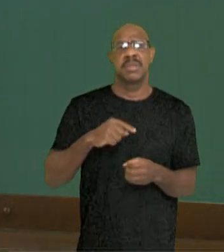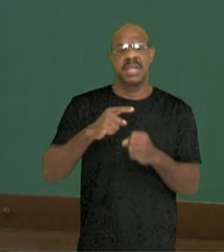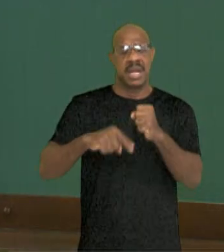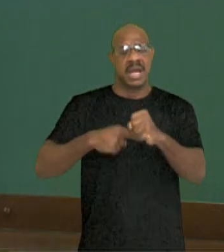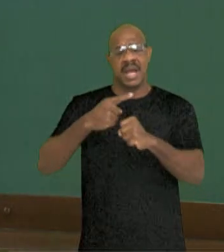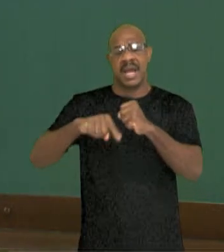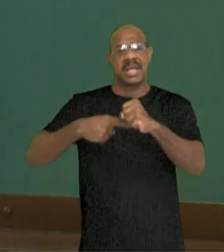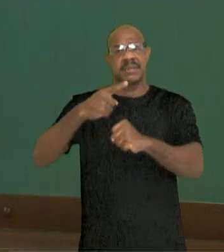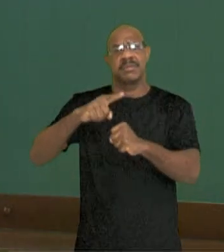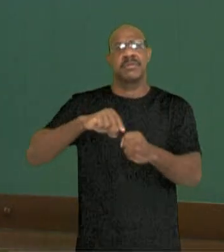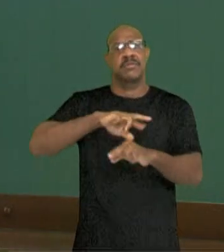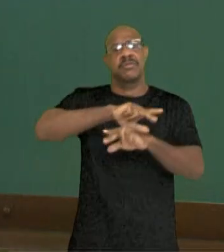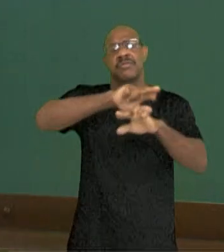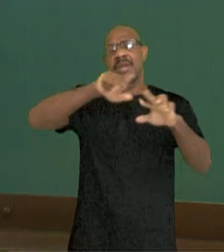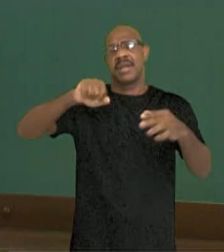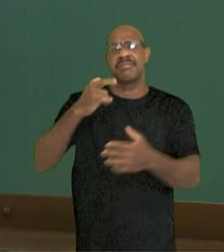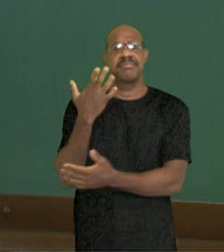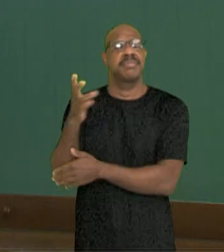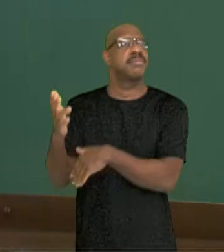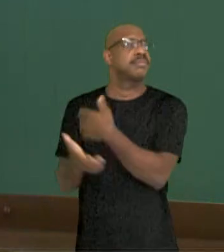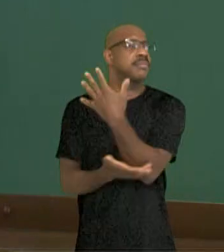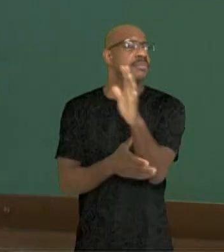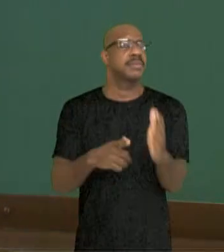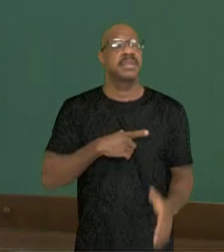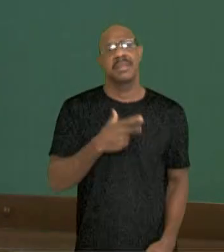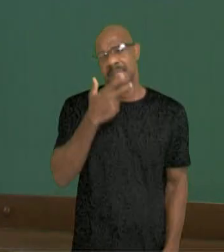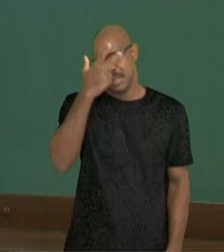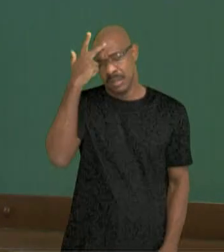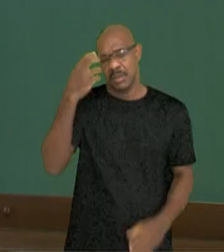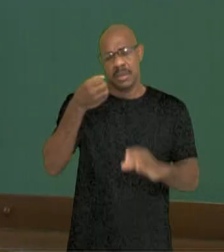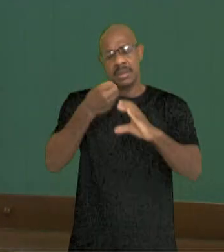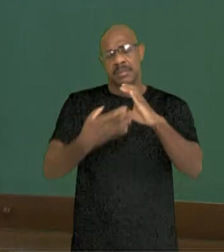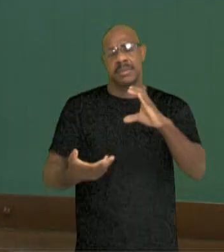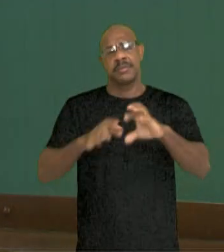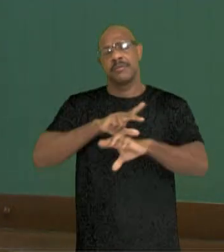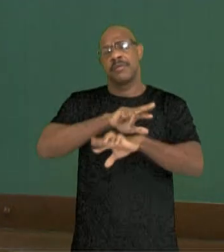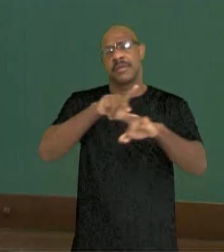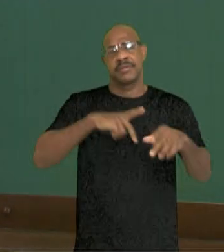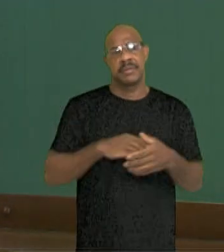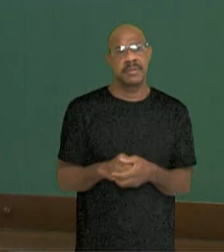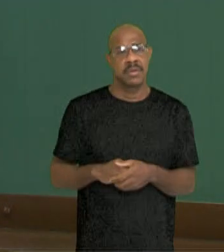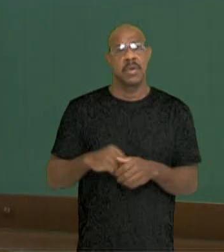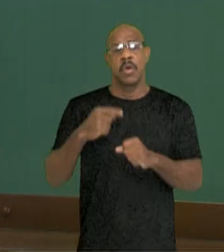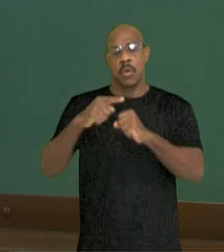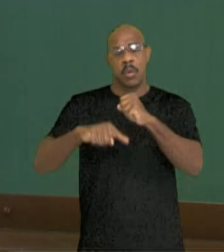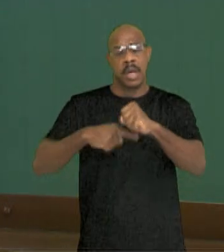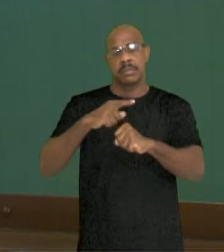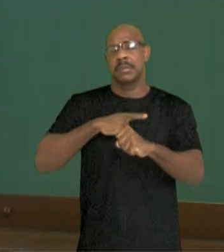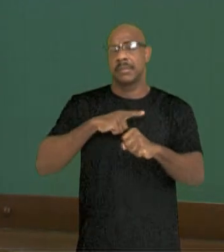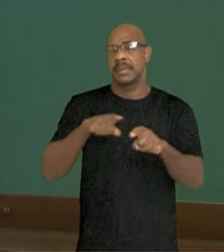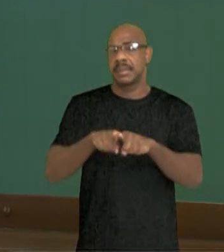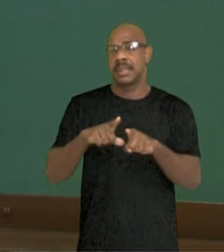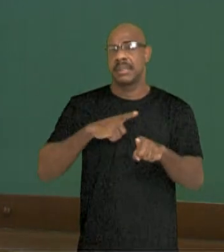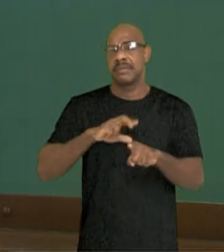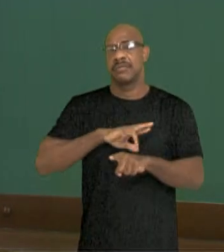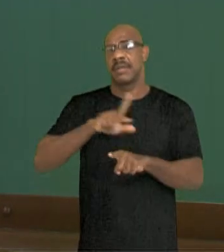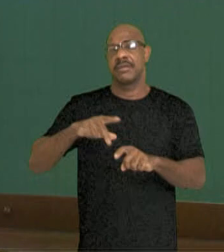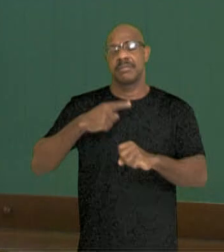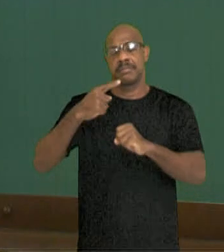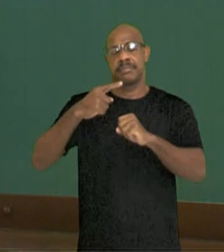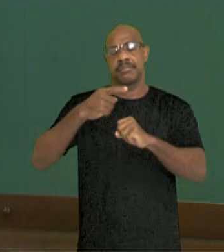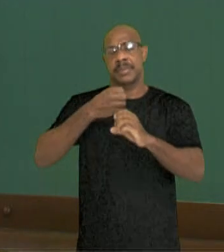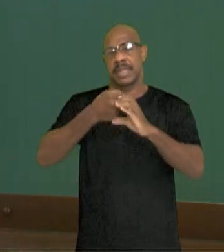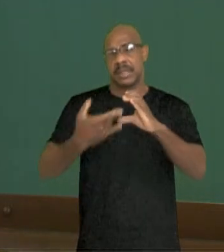diversas. Pessoas com diferentes características e os átomos também têm diferentes características. Entre essas